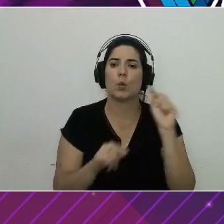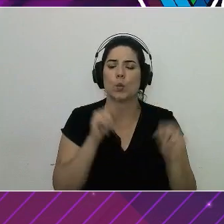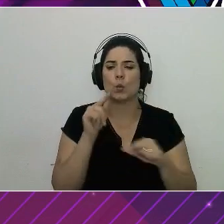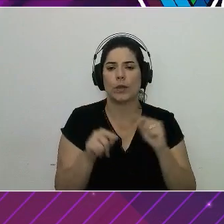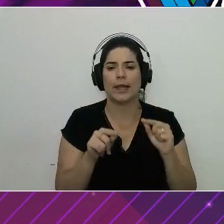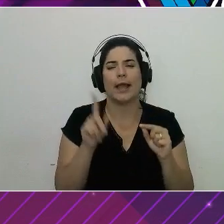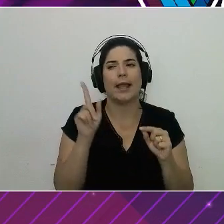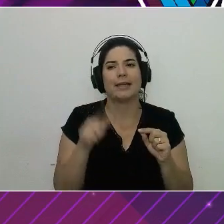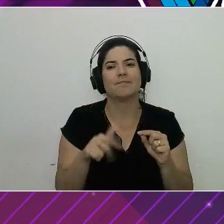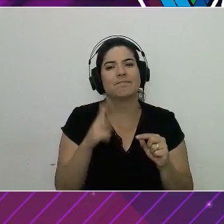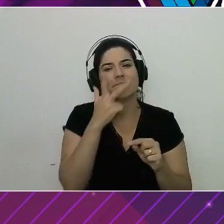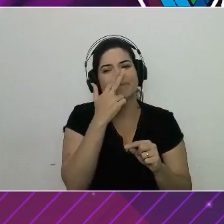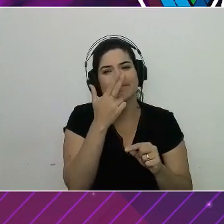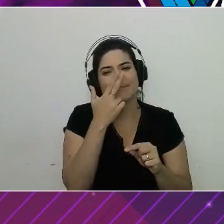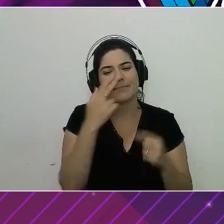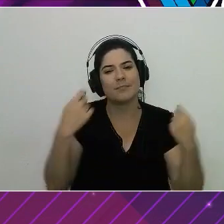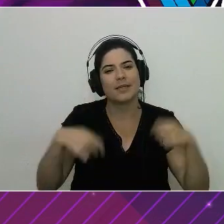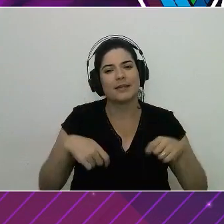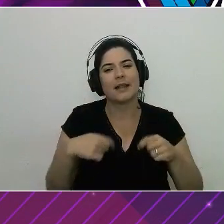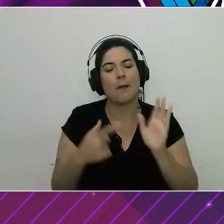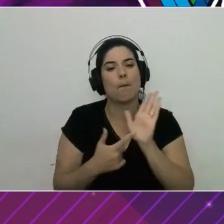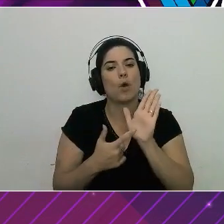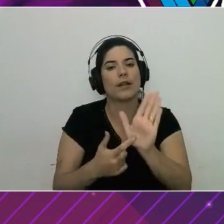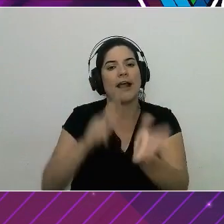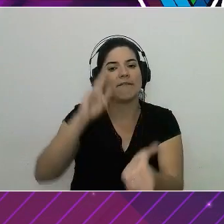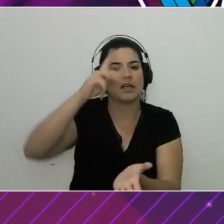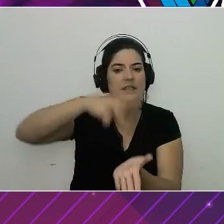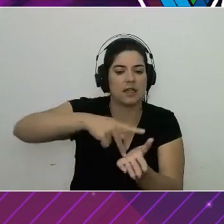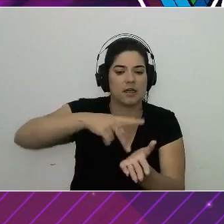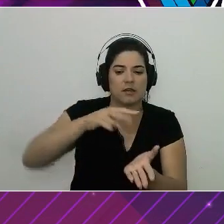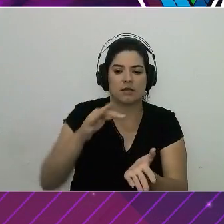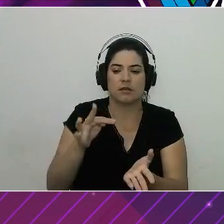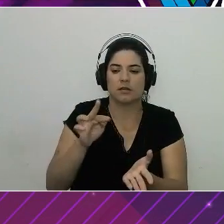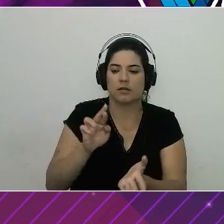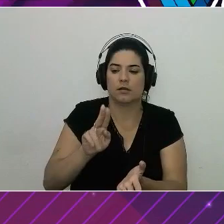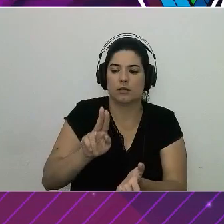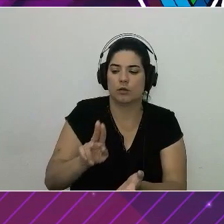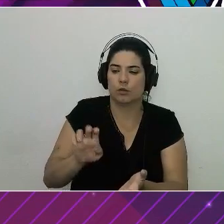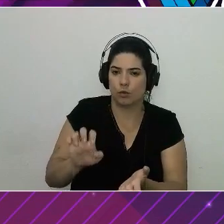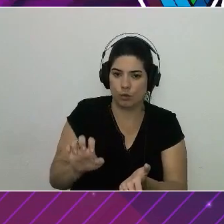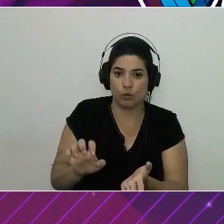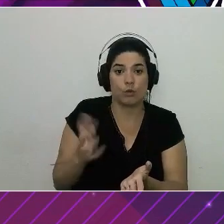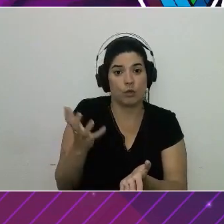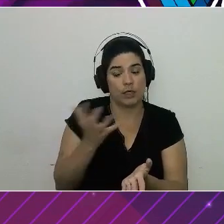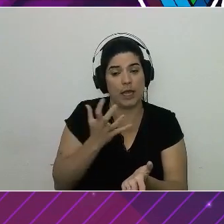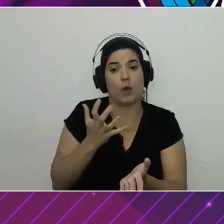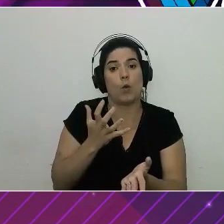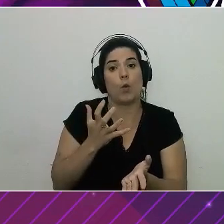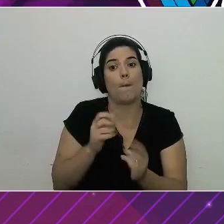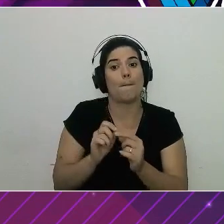tem que dar true. Então, por exemplo, aqui eu estou querendo que o atributo SQL.row seja maior que 0.